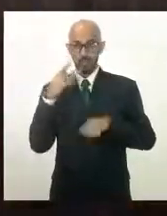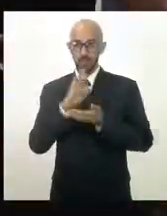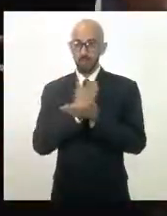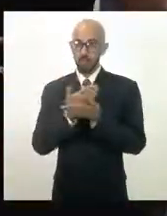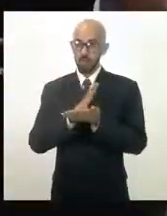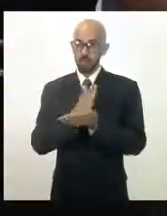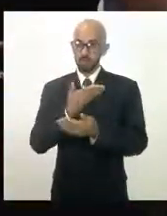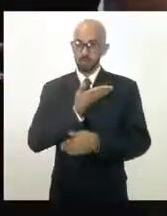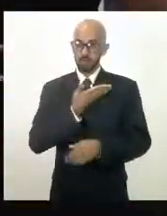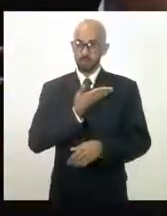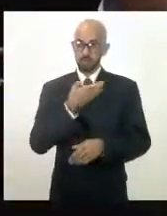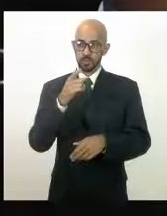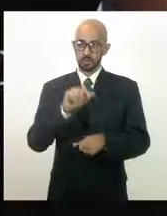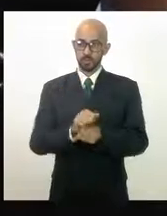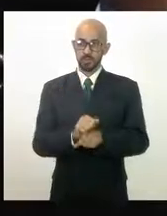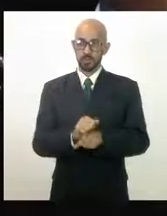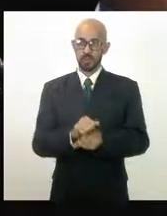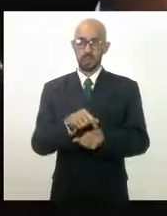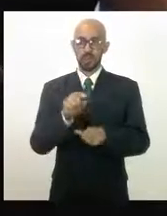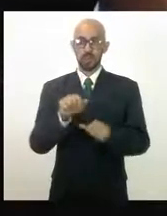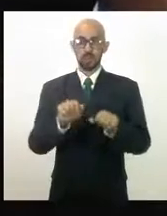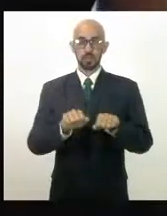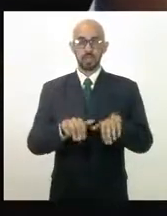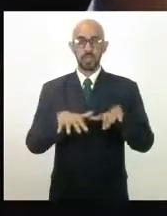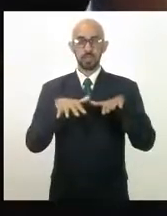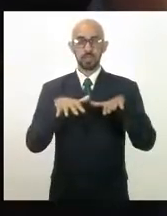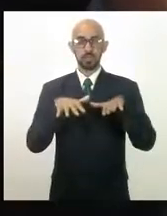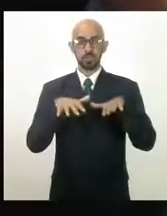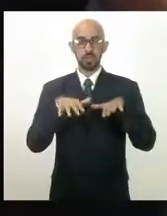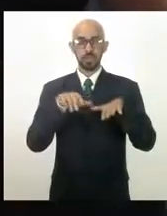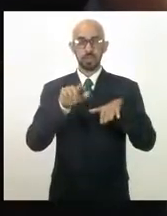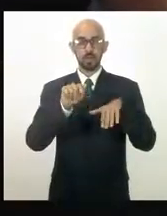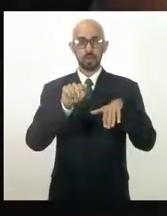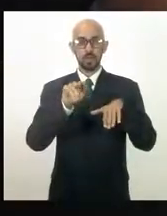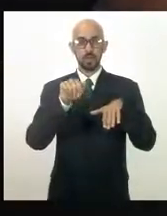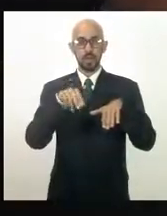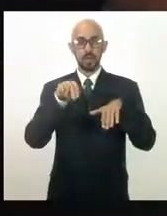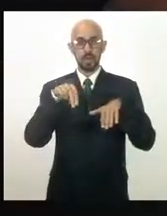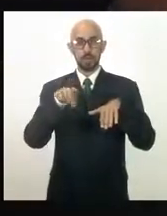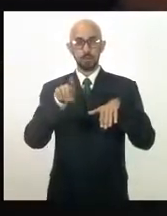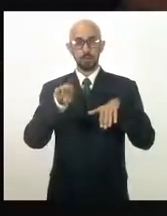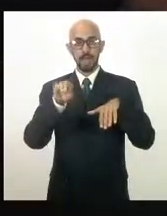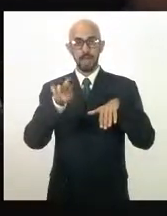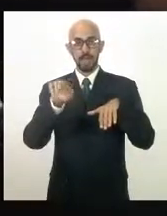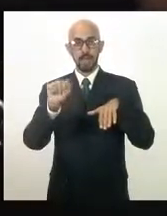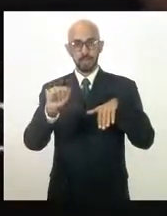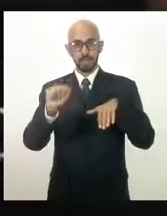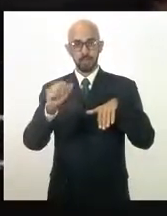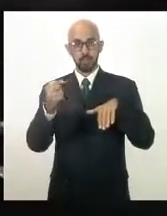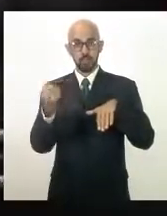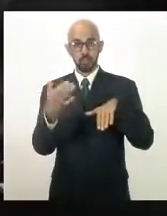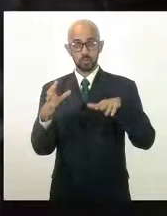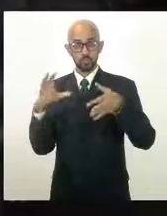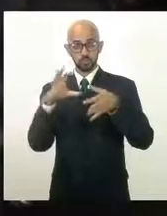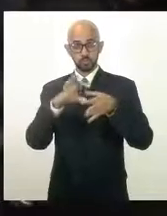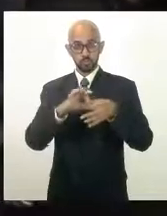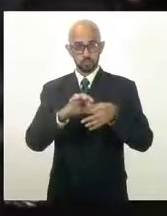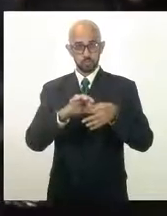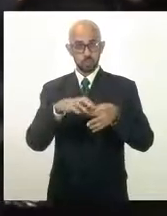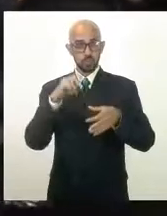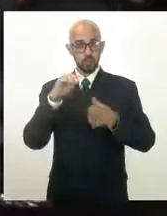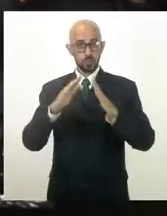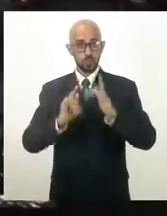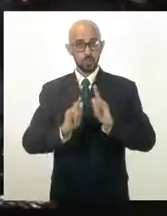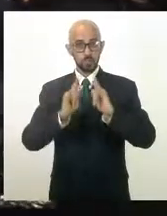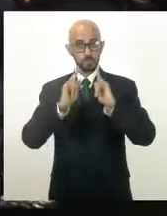Eu passei pela Assembleia da Guanabara, depois veio o Tiradentes, com a fusão da Guanabara com o Estado do Rio de Janeiro, e agora